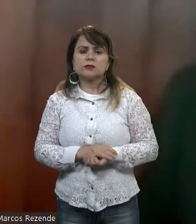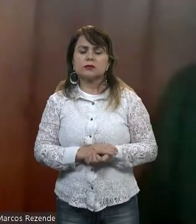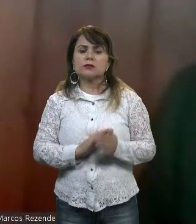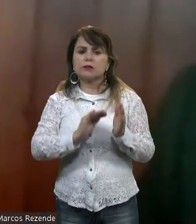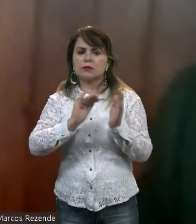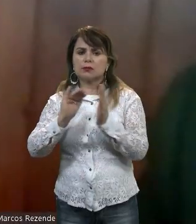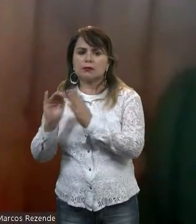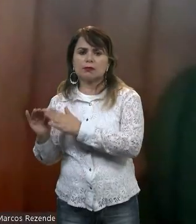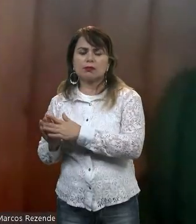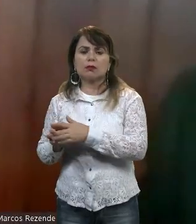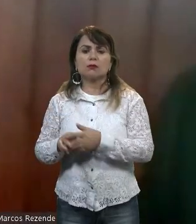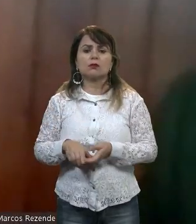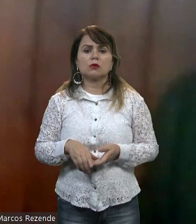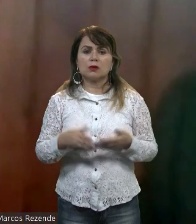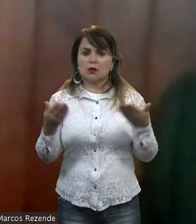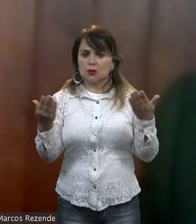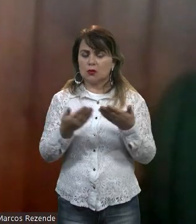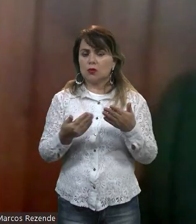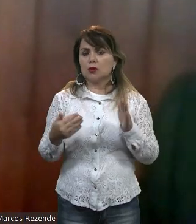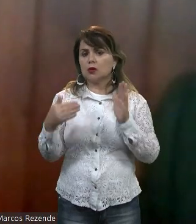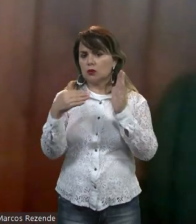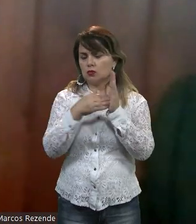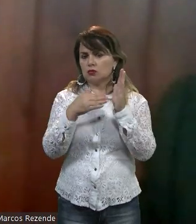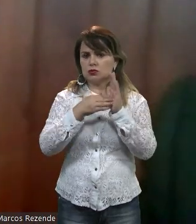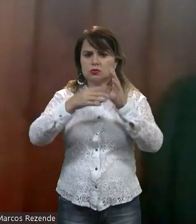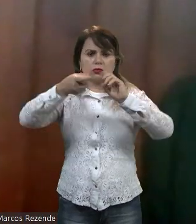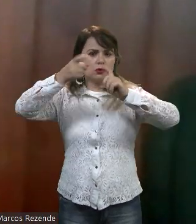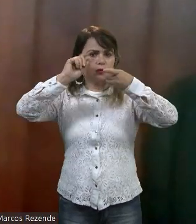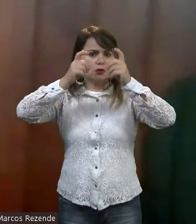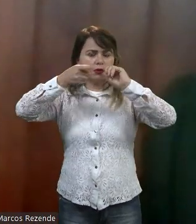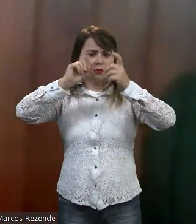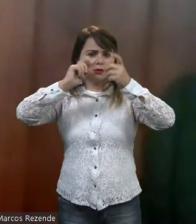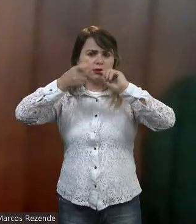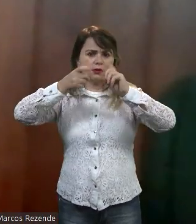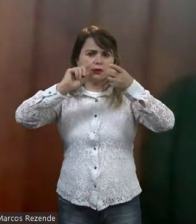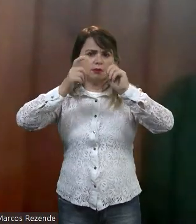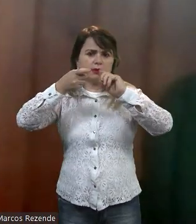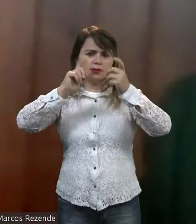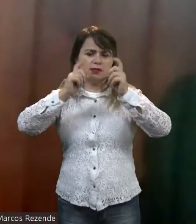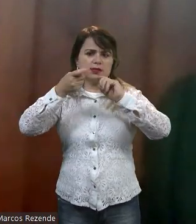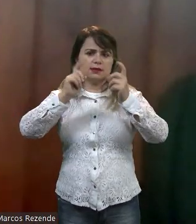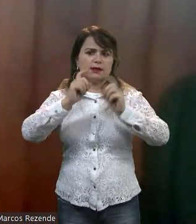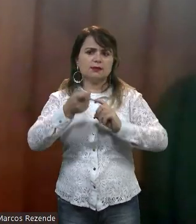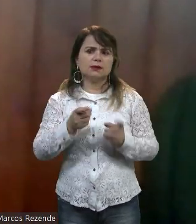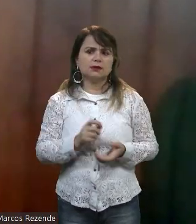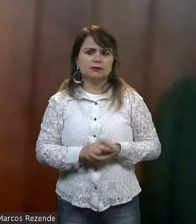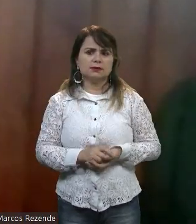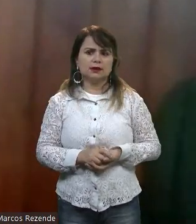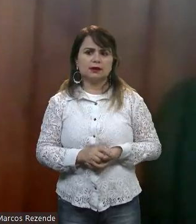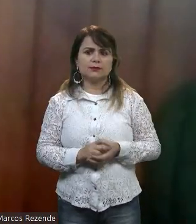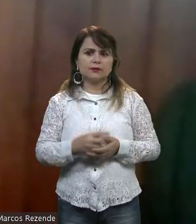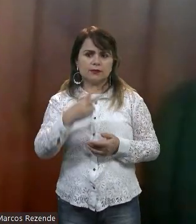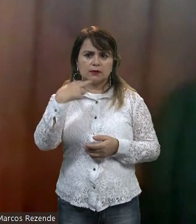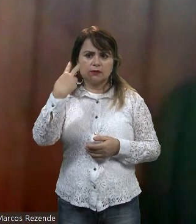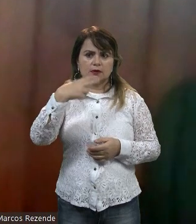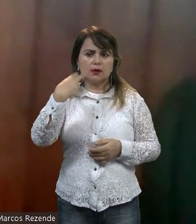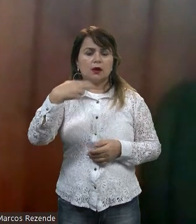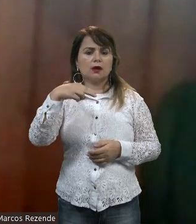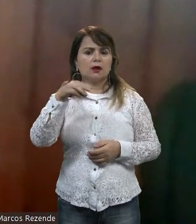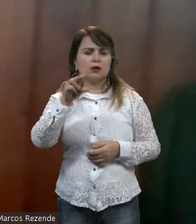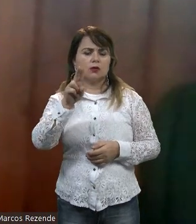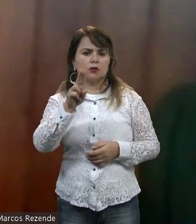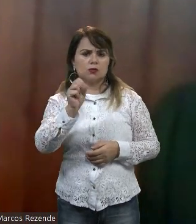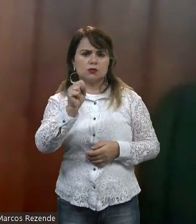Rapidamente, para encaminharmos o final dessa sessão ordinária, destacar a fala do vereador Custódio com relação